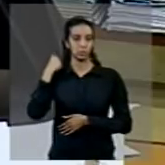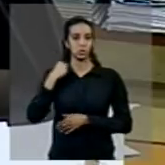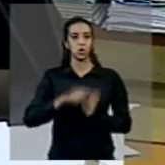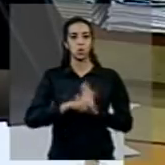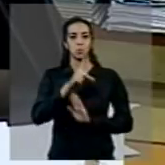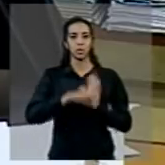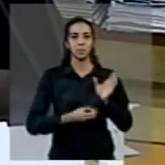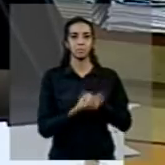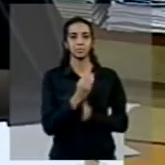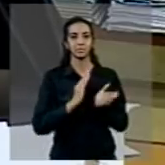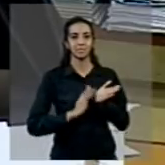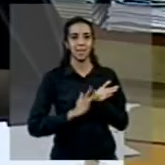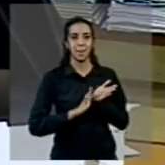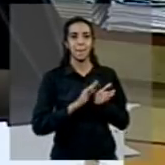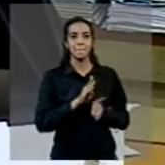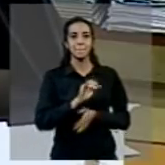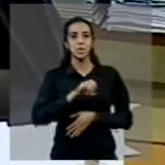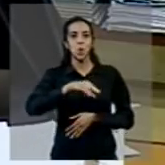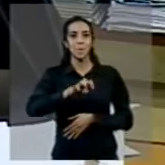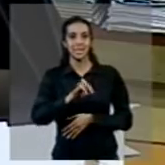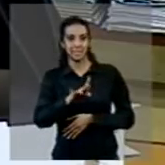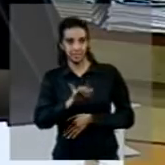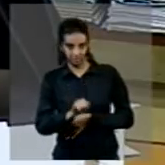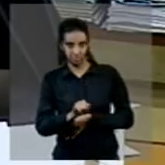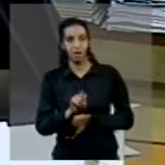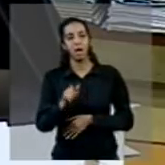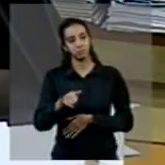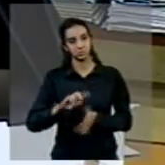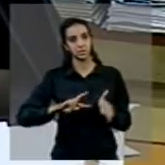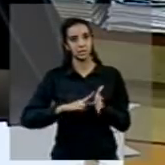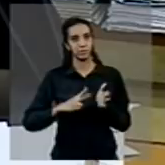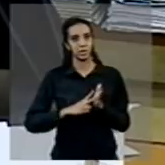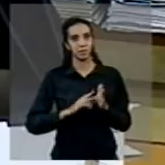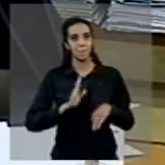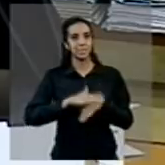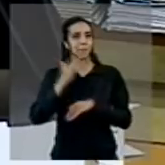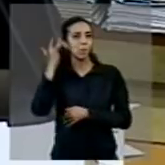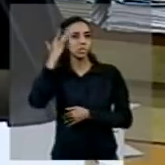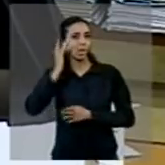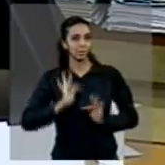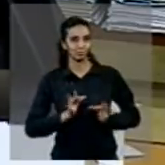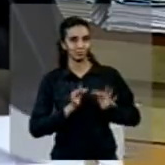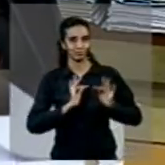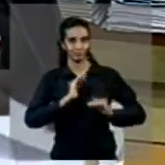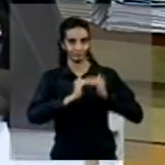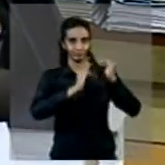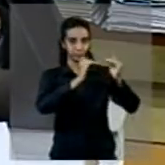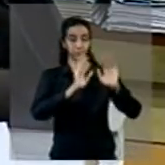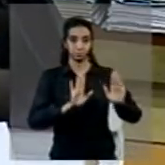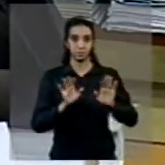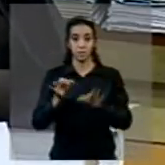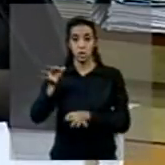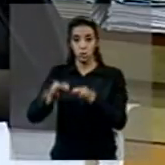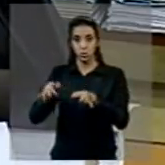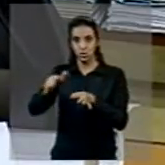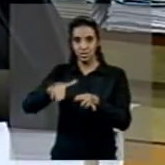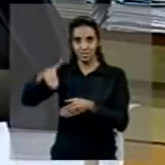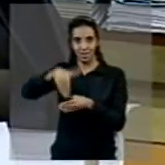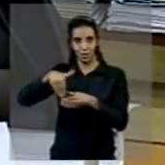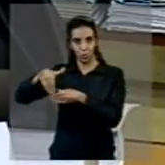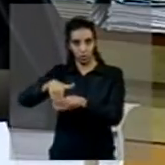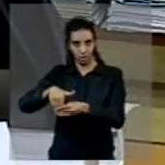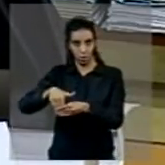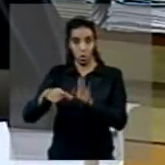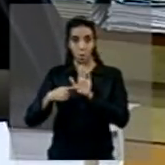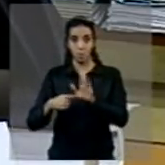Identificação Biométrica, mais uma etapa da modernização do processo eleitoral brasileiro. A Justiça Eleitoral aponta